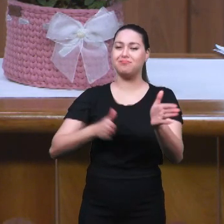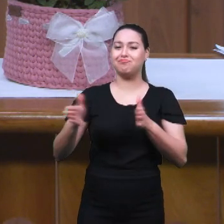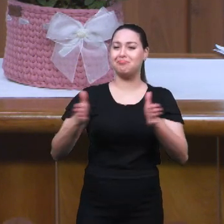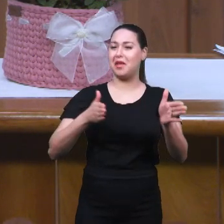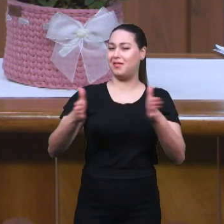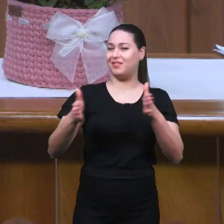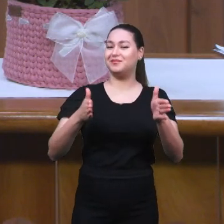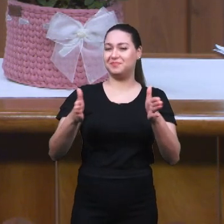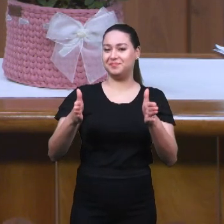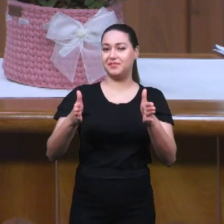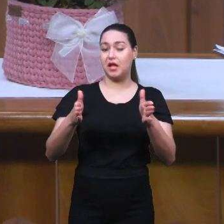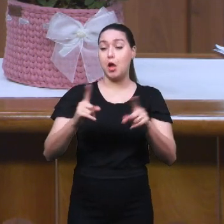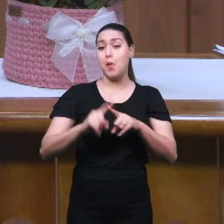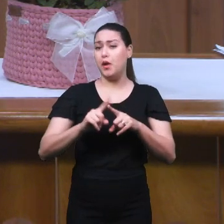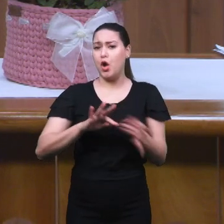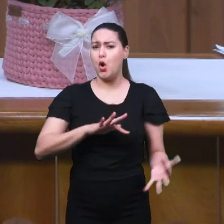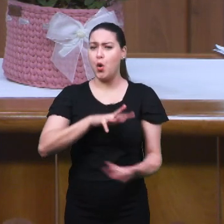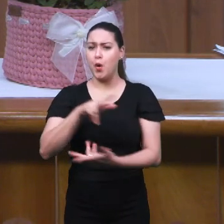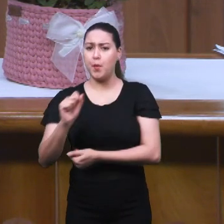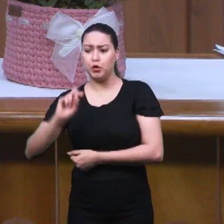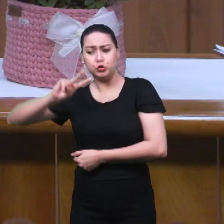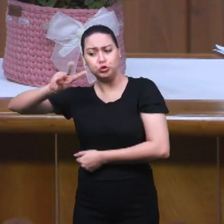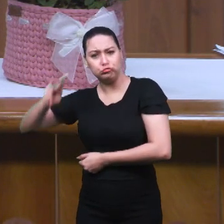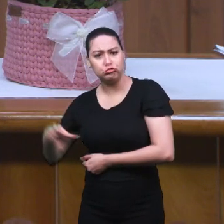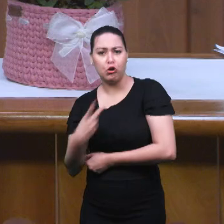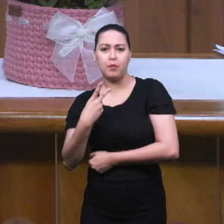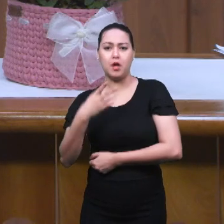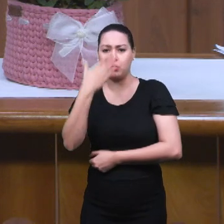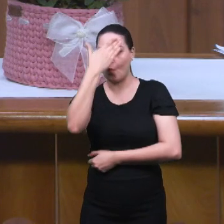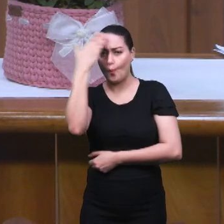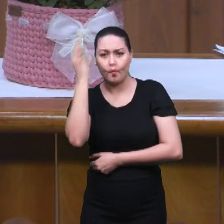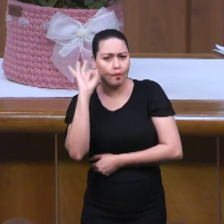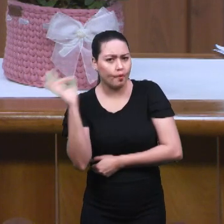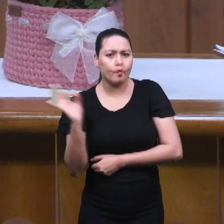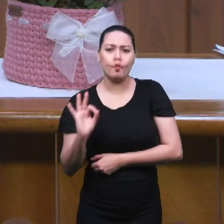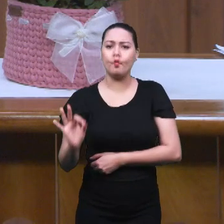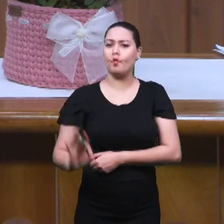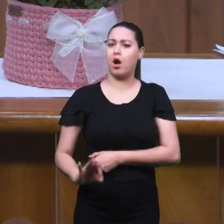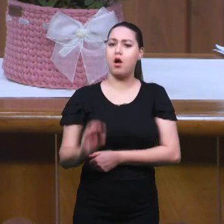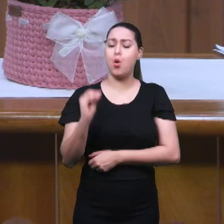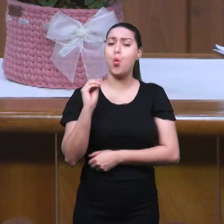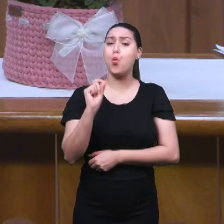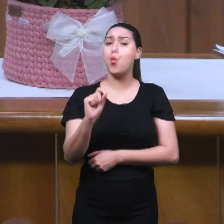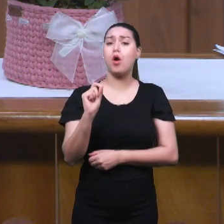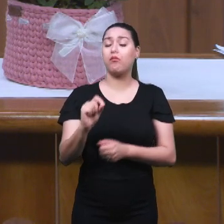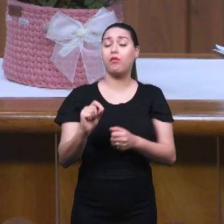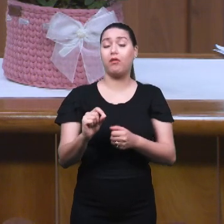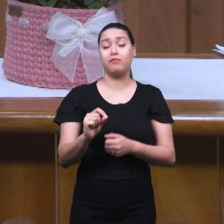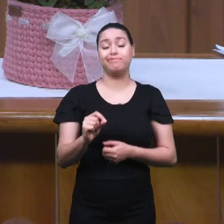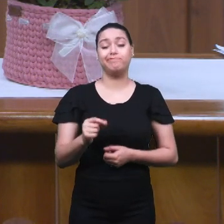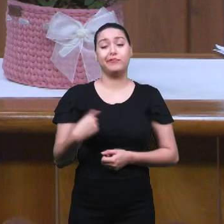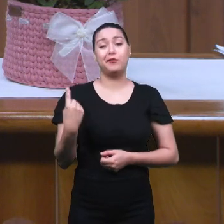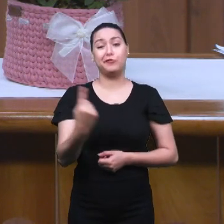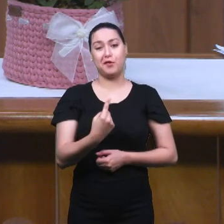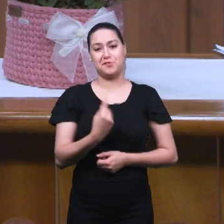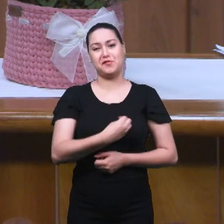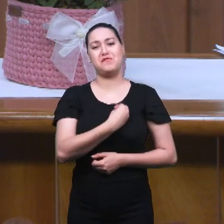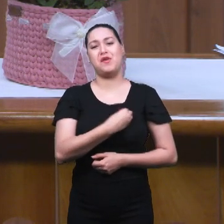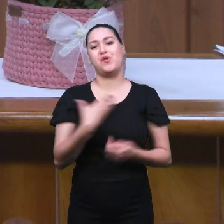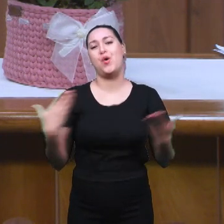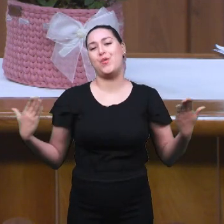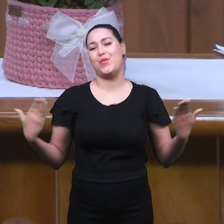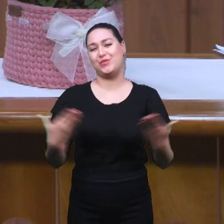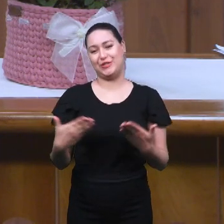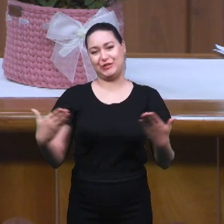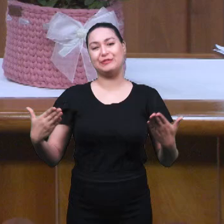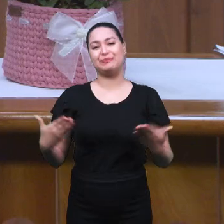2000 anos e não sabia o que estava esperando aquilo que nós estamos vivendo hoje.